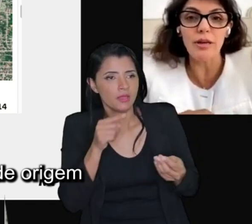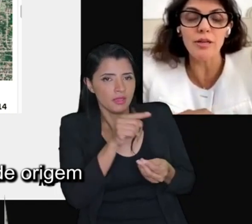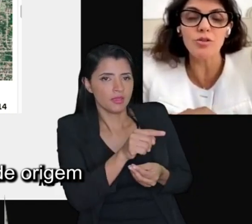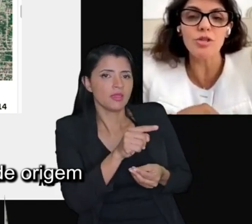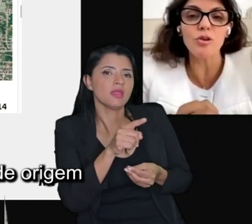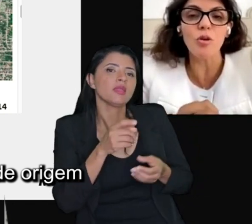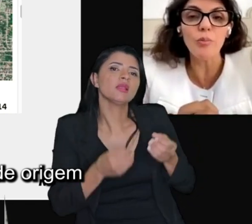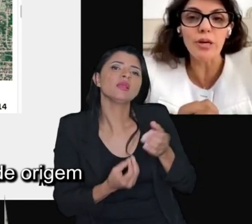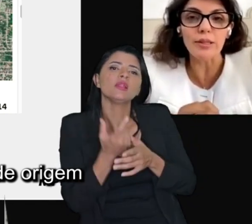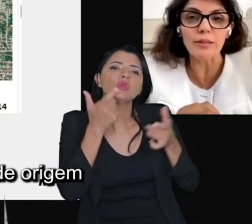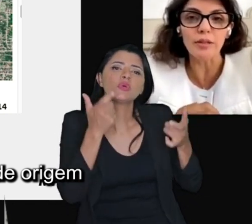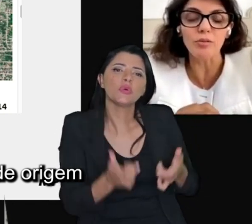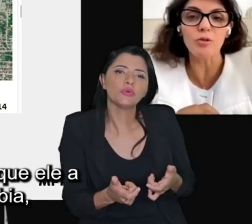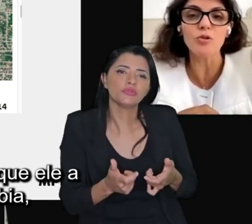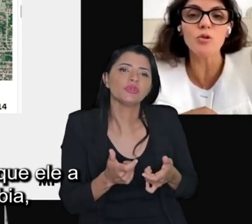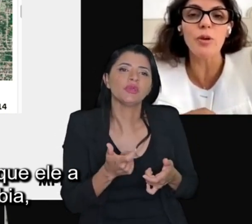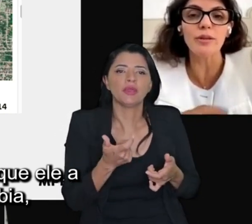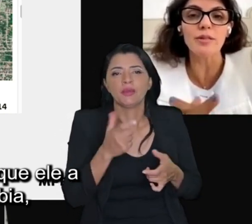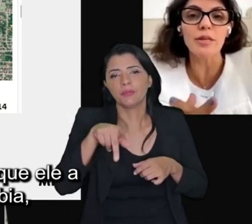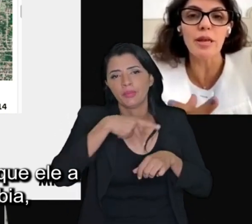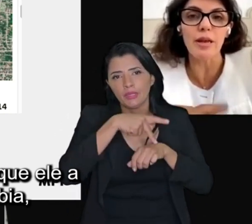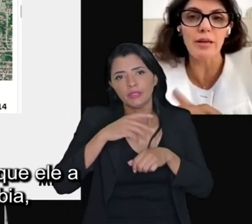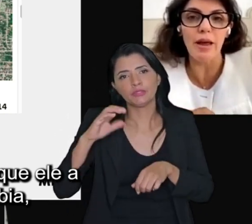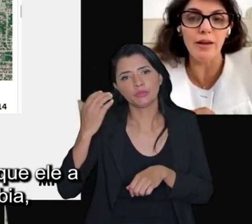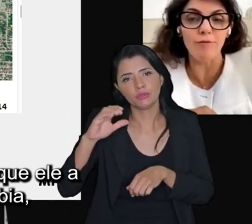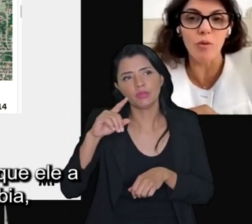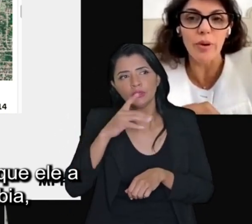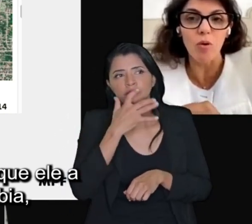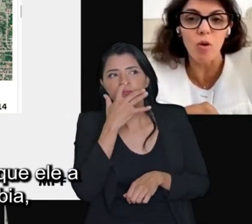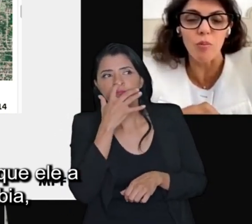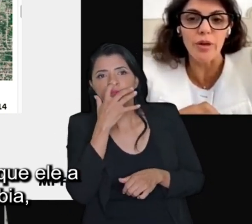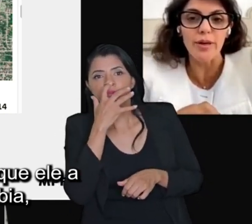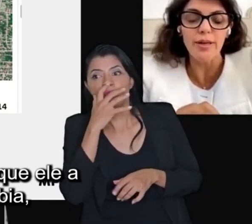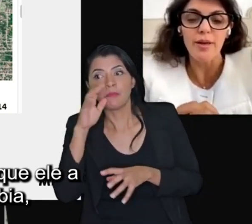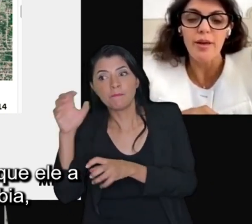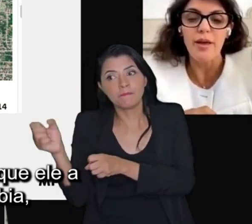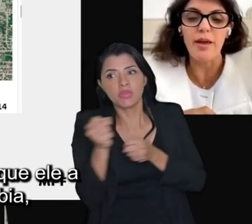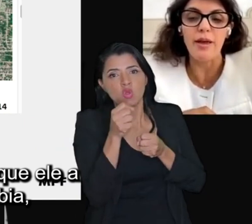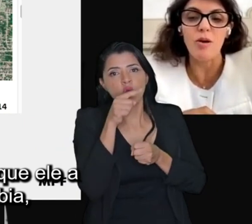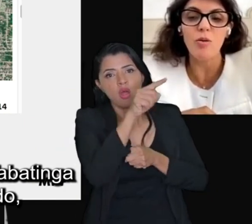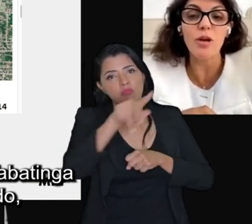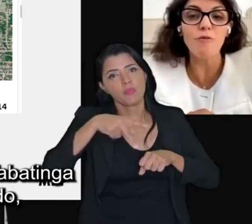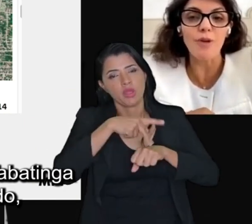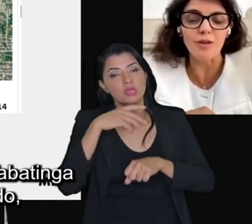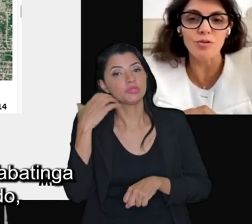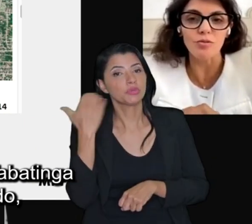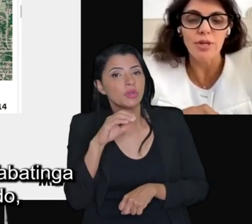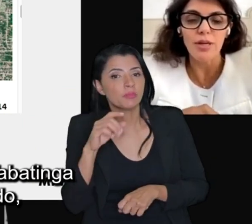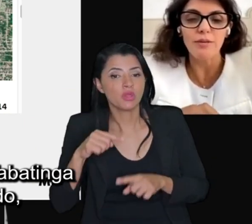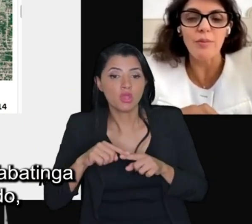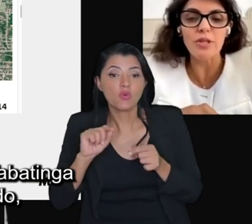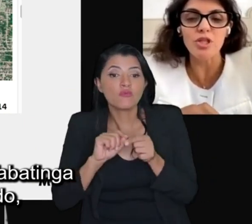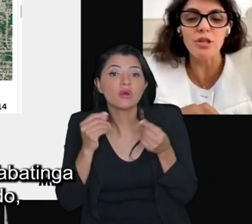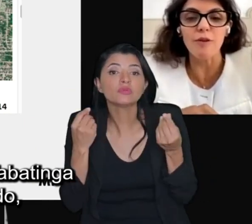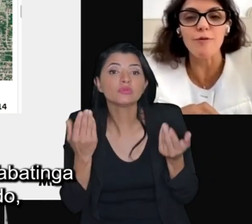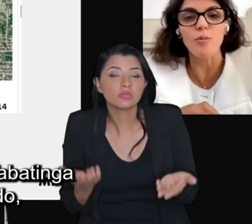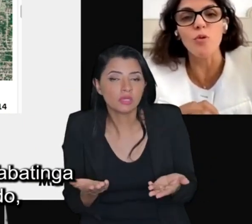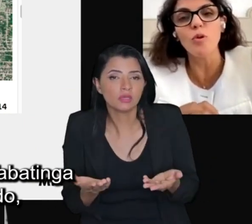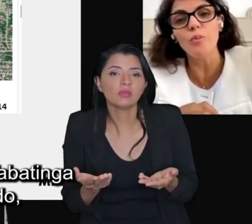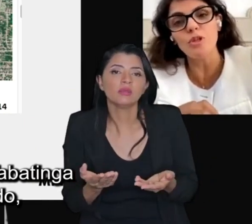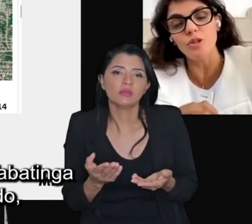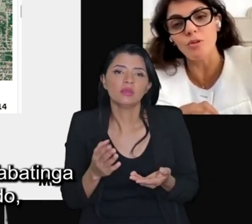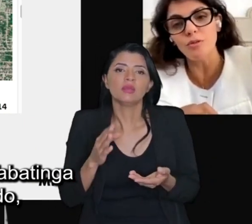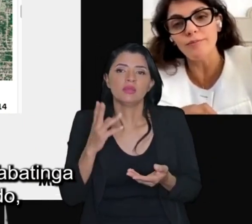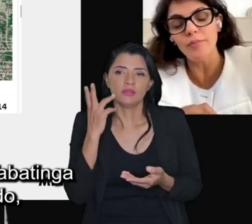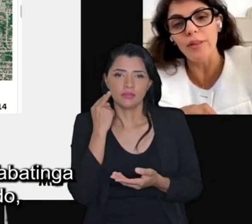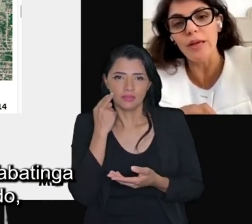origem colombiana. Eu tenho suspeitas de que ele a levou para a Colômbia. O que eu faço? Tabatinga